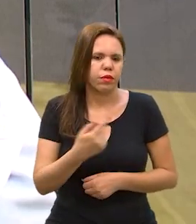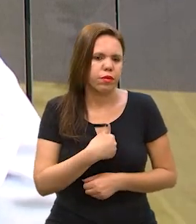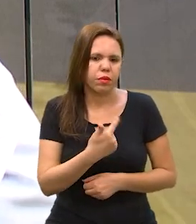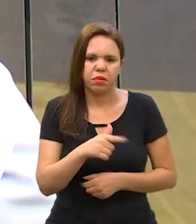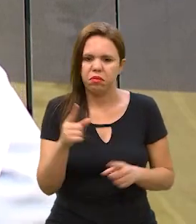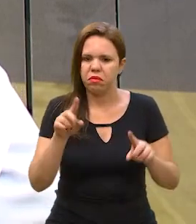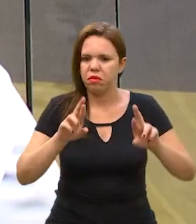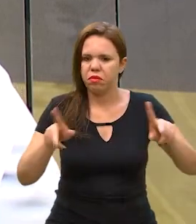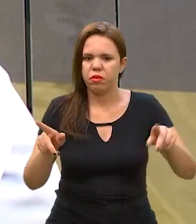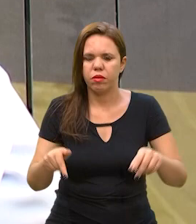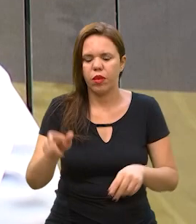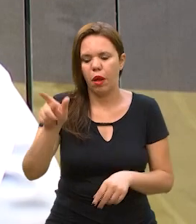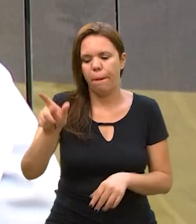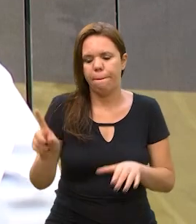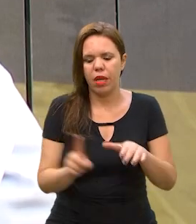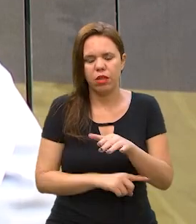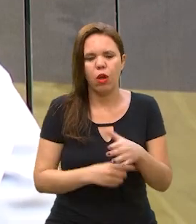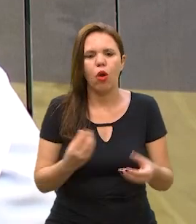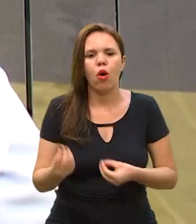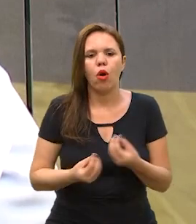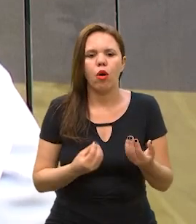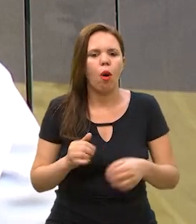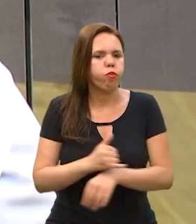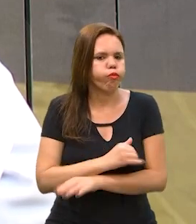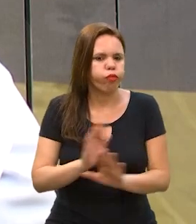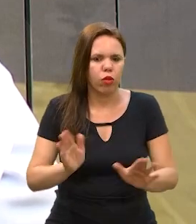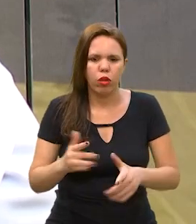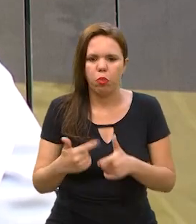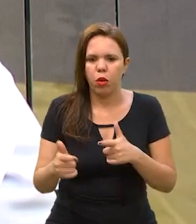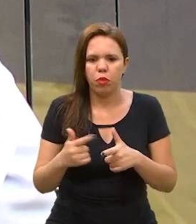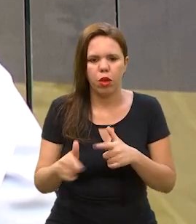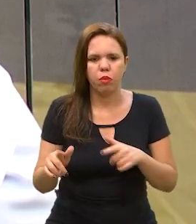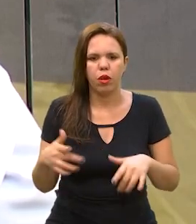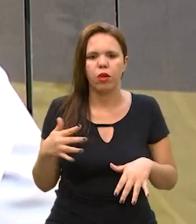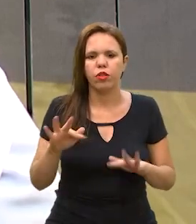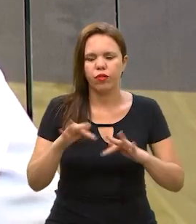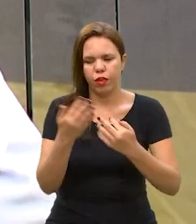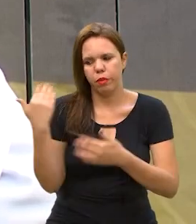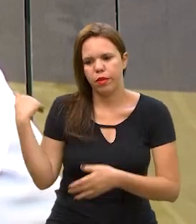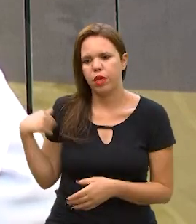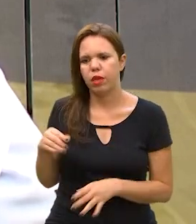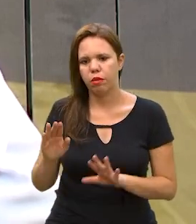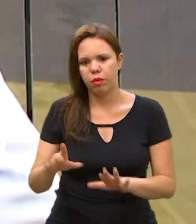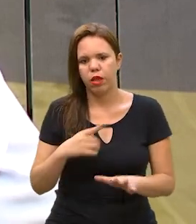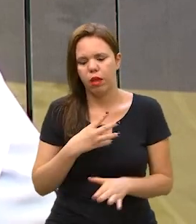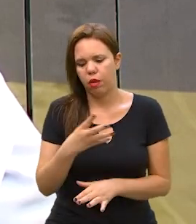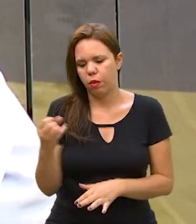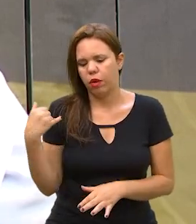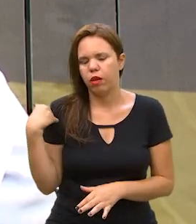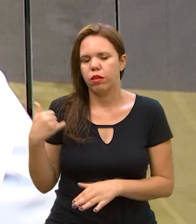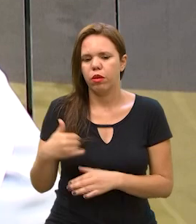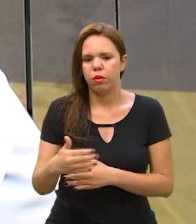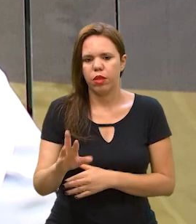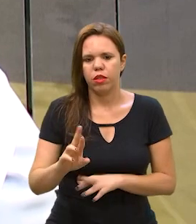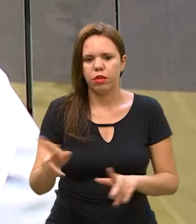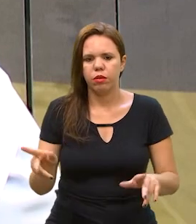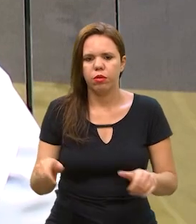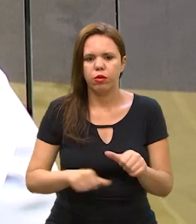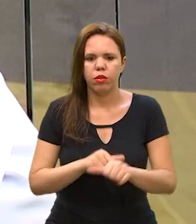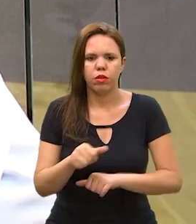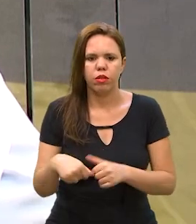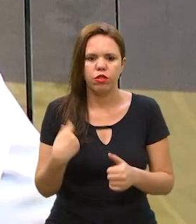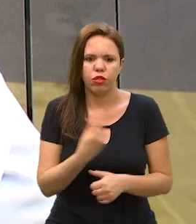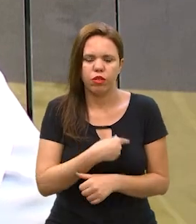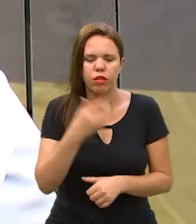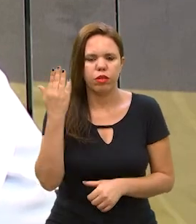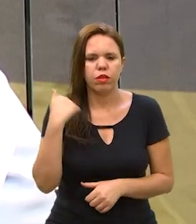nenhuma diferença se o paciente não tem comorbidades e não tem antecedentes pessoais. A partir dos 40 anos, isso começa a diferenciar. A gente